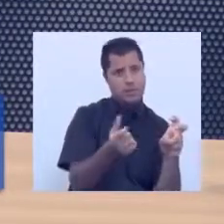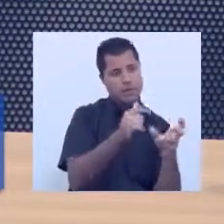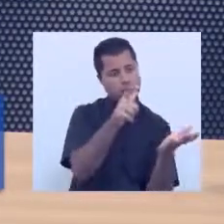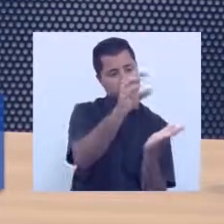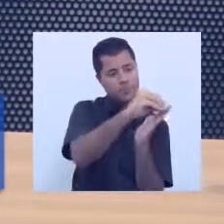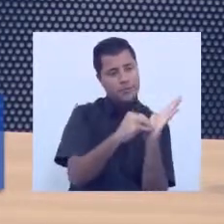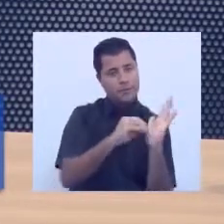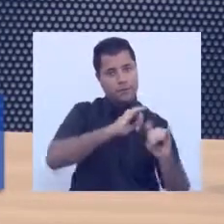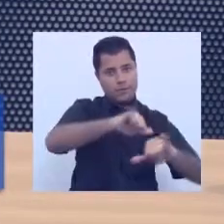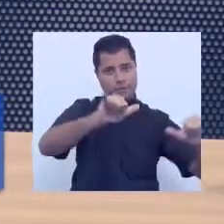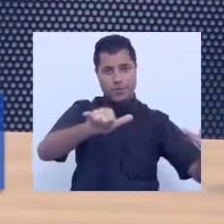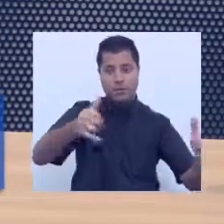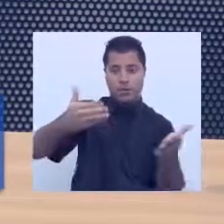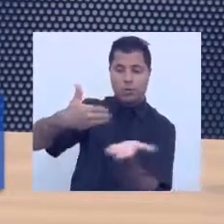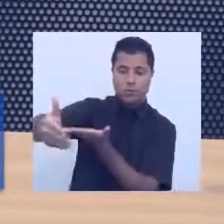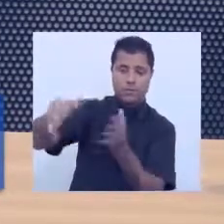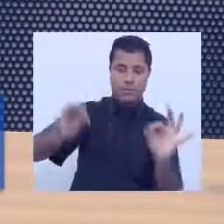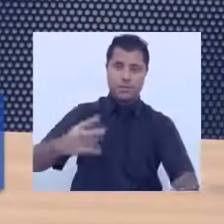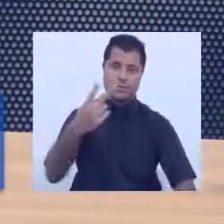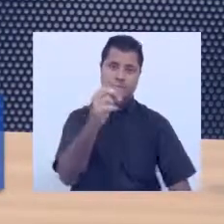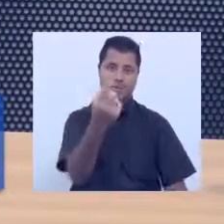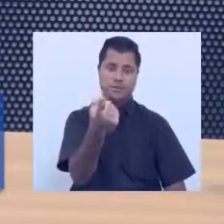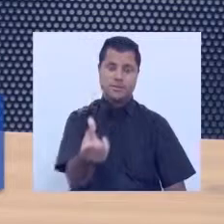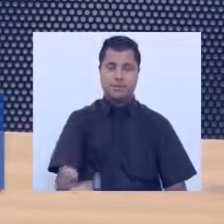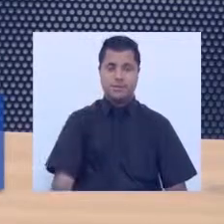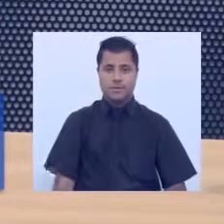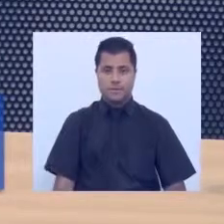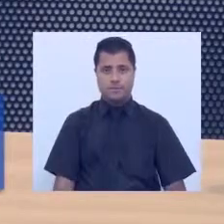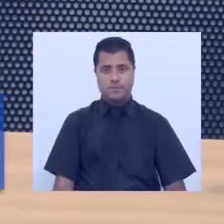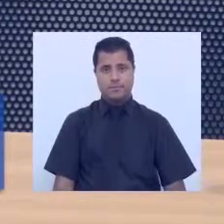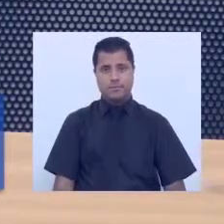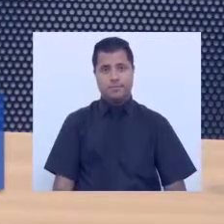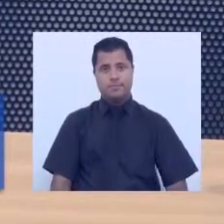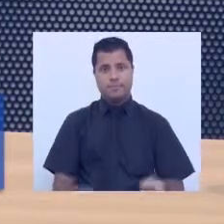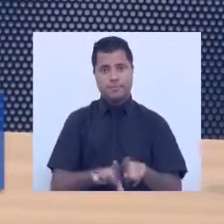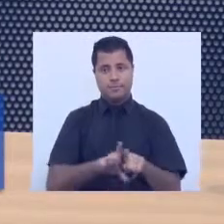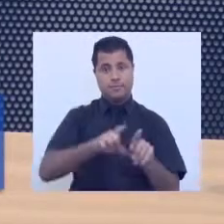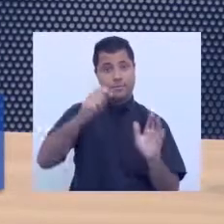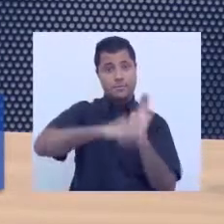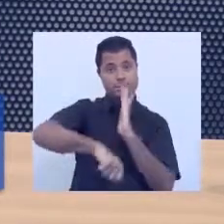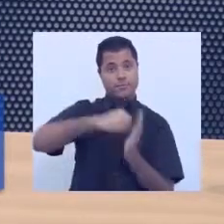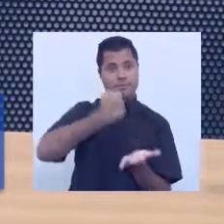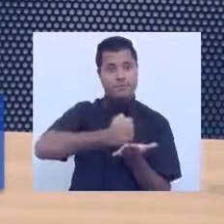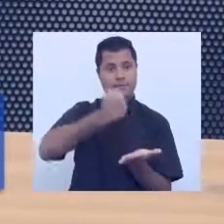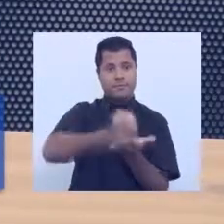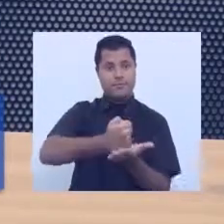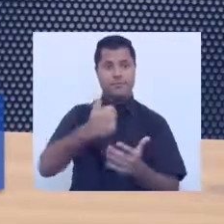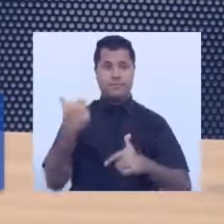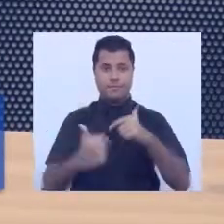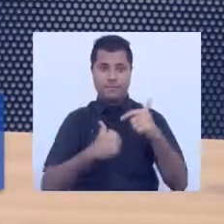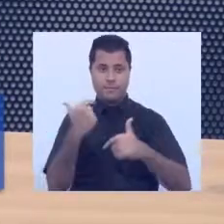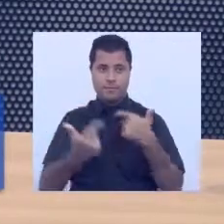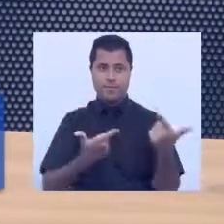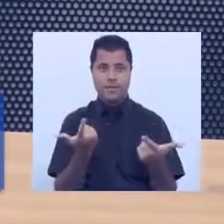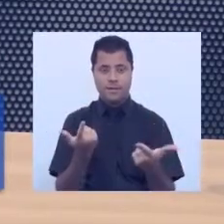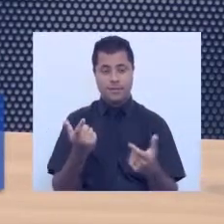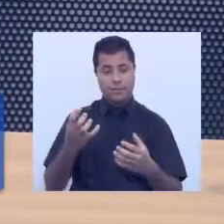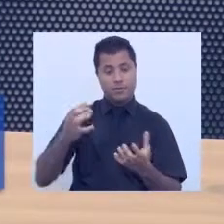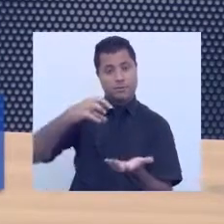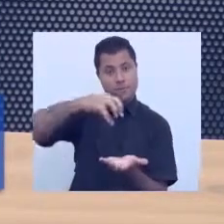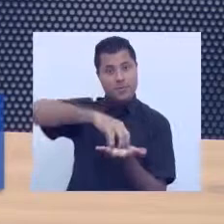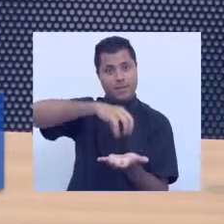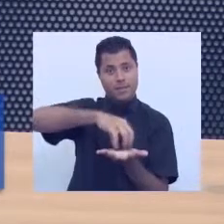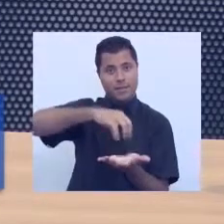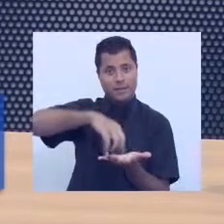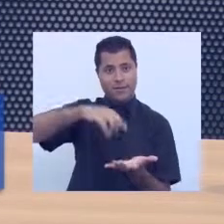em 2016. E também, a respeito de contratação de intérprete de Libras para a nossa central de Libras,